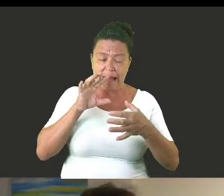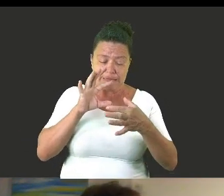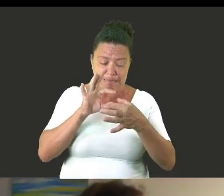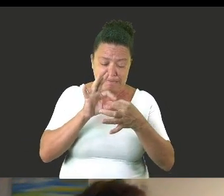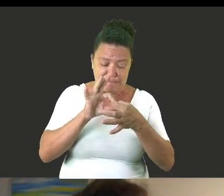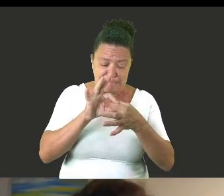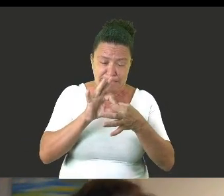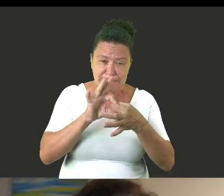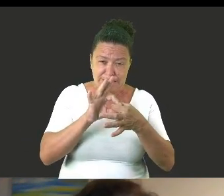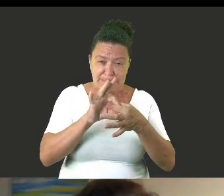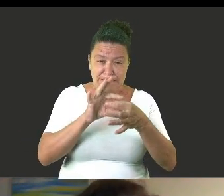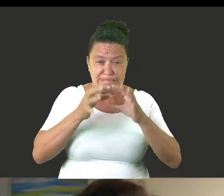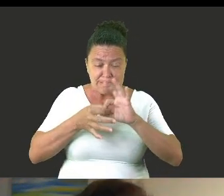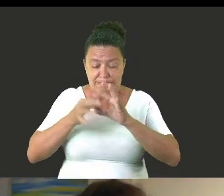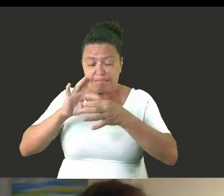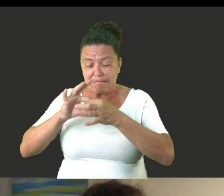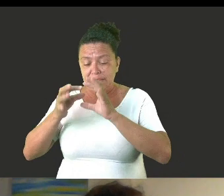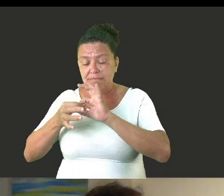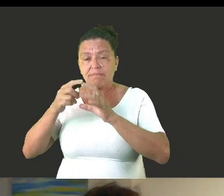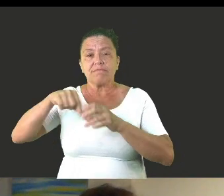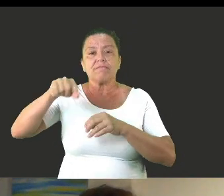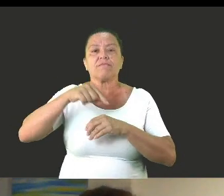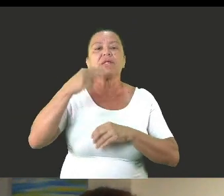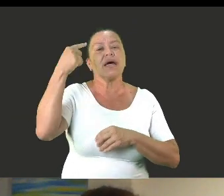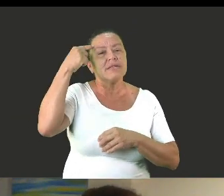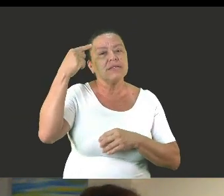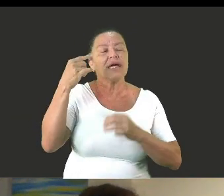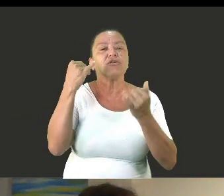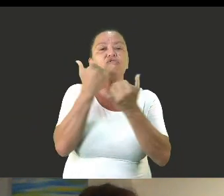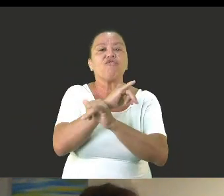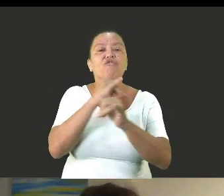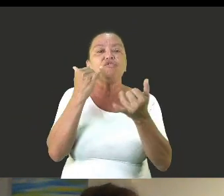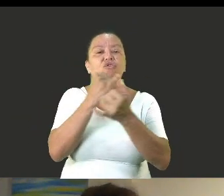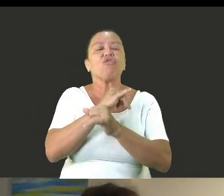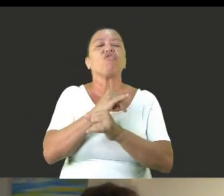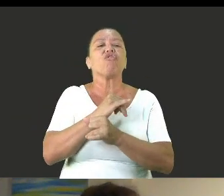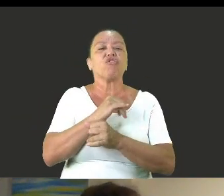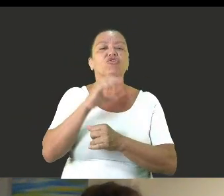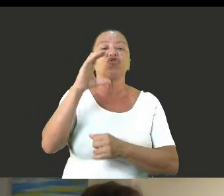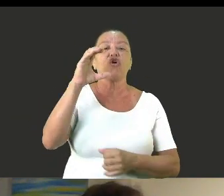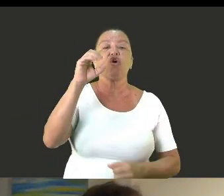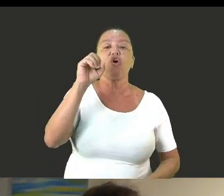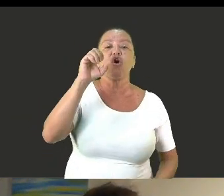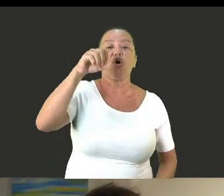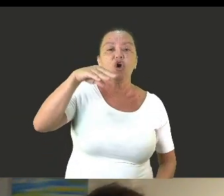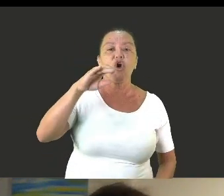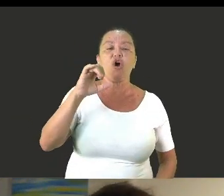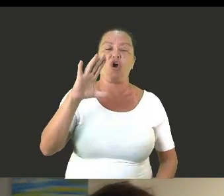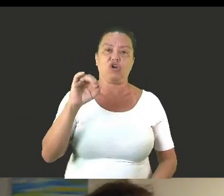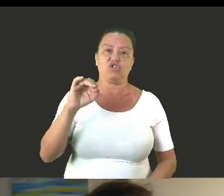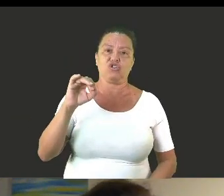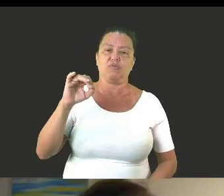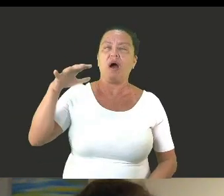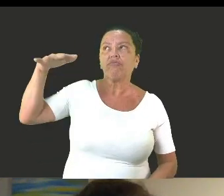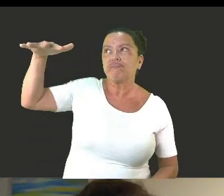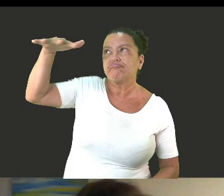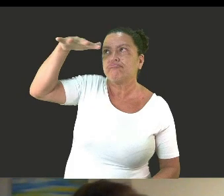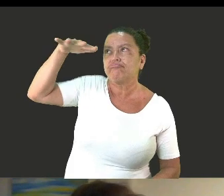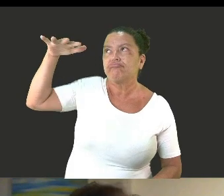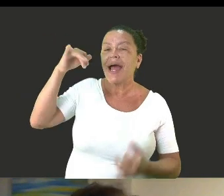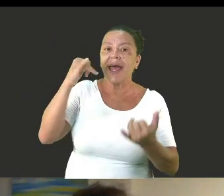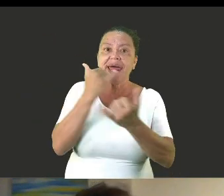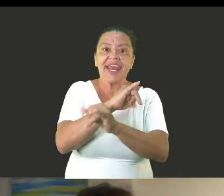muito intrínseca essa ideia do fluido cósmico universal e da